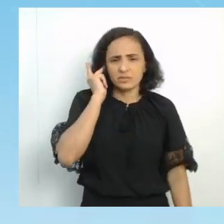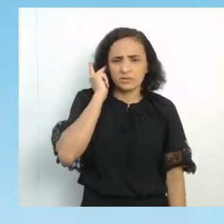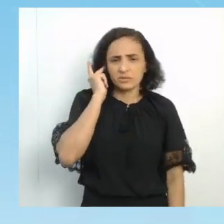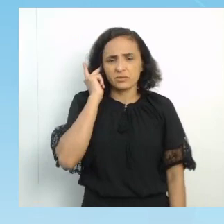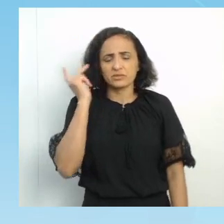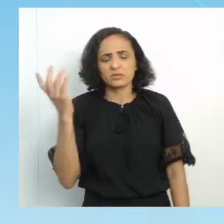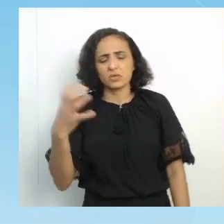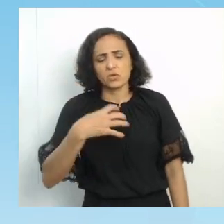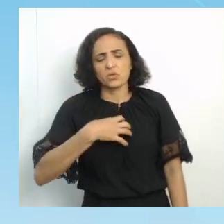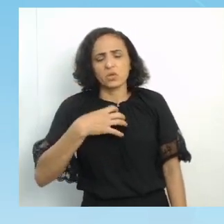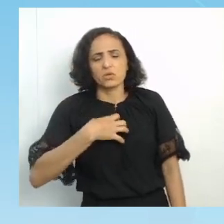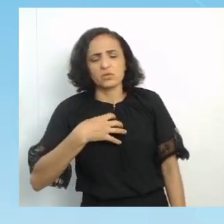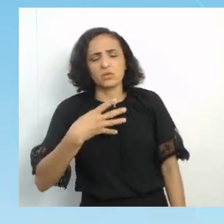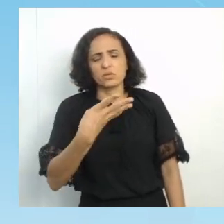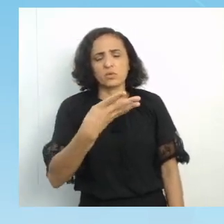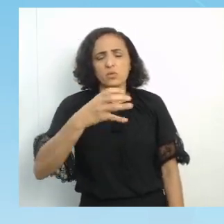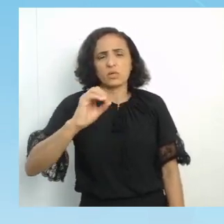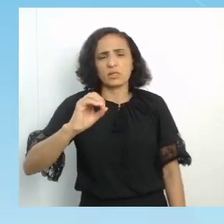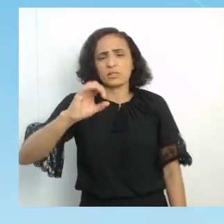a 60%.